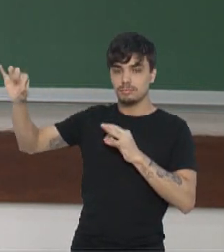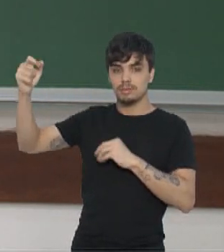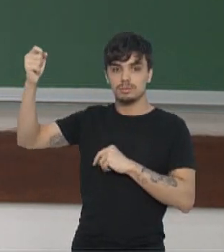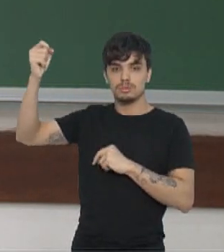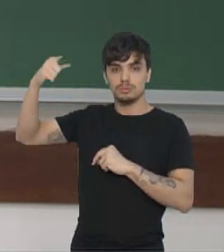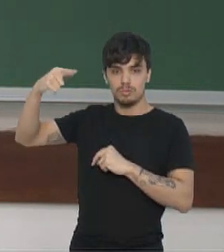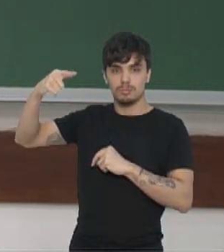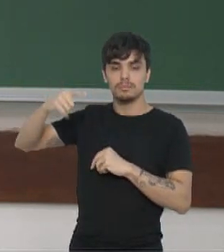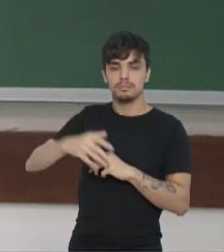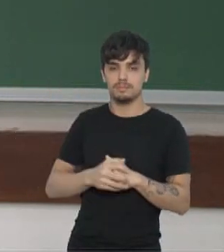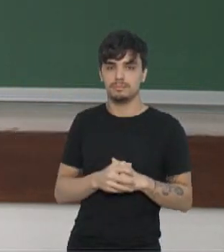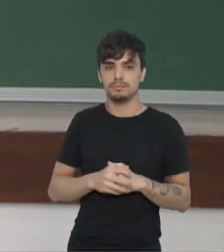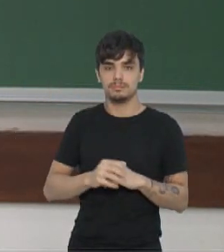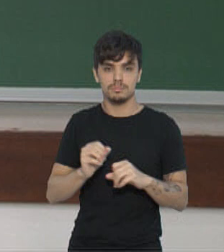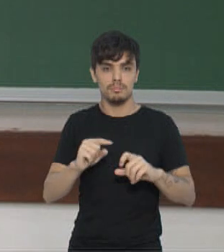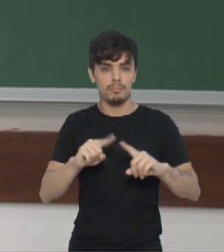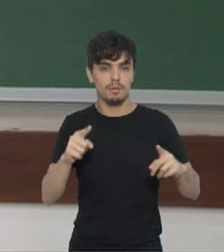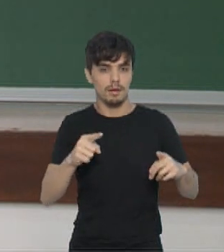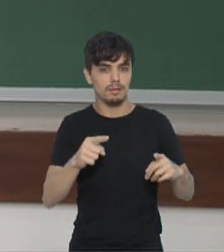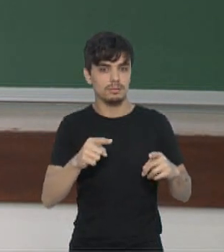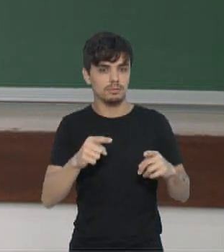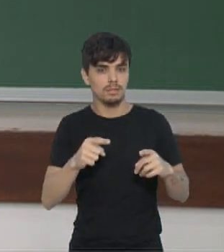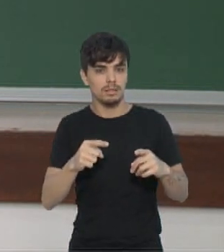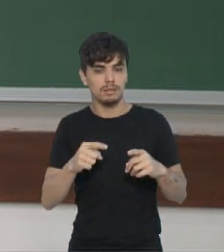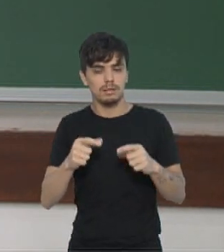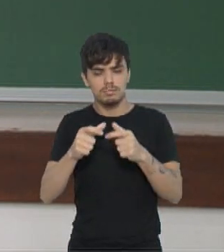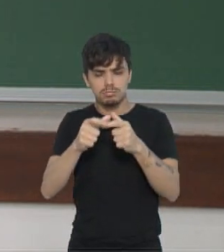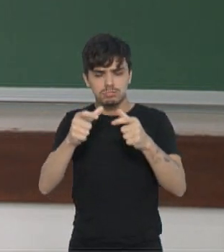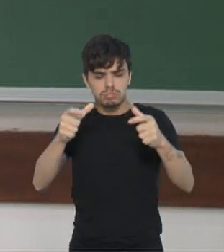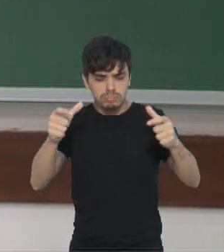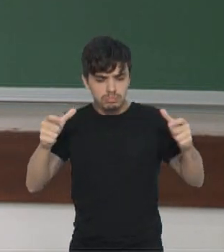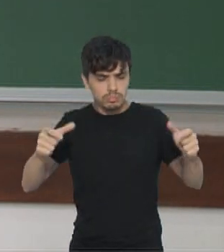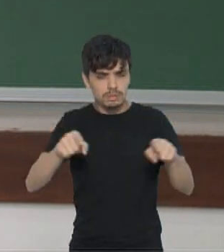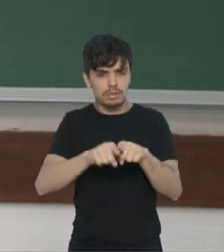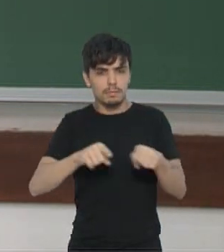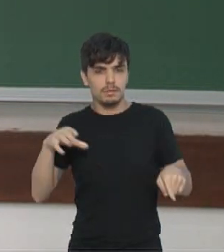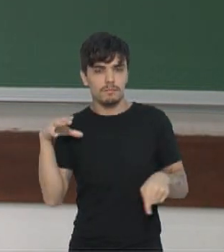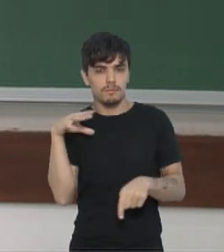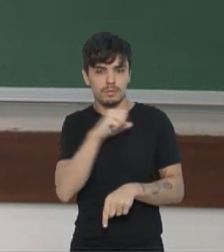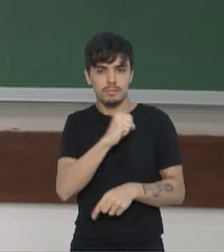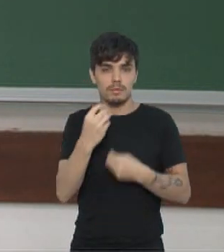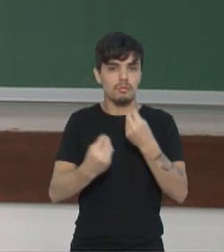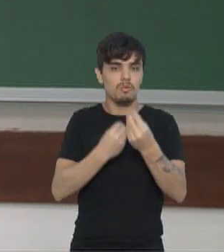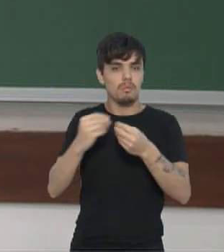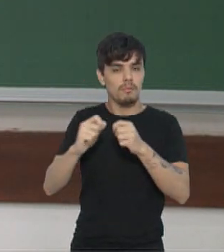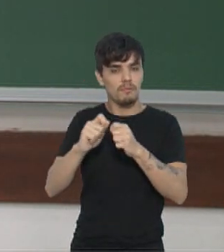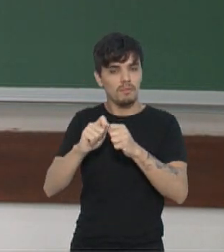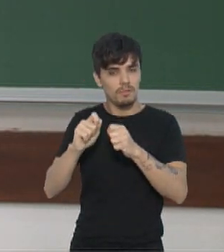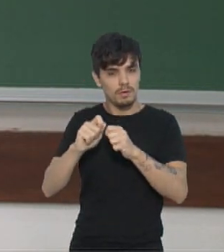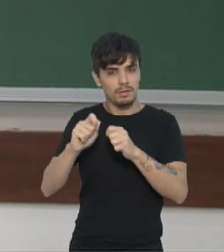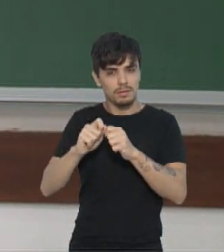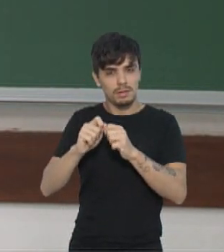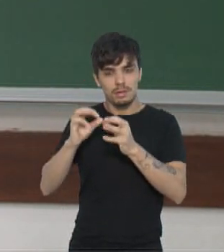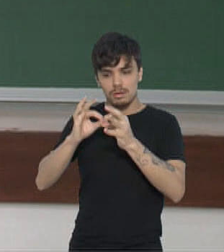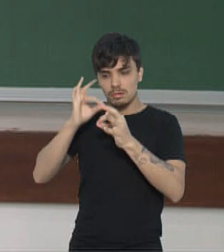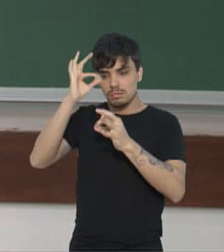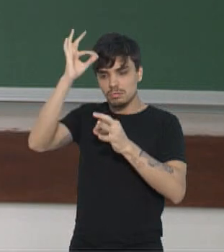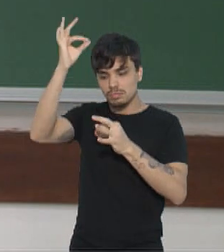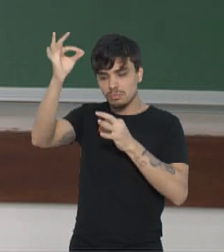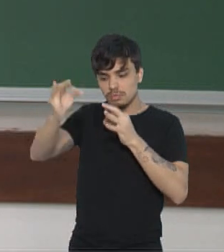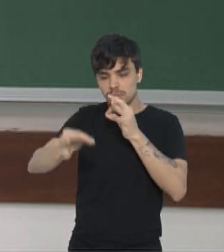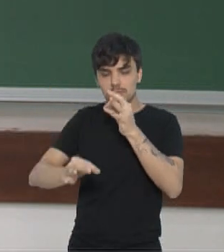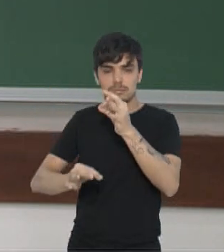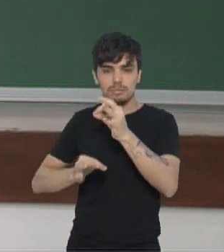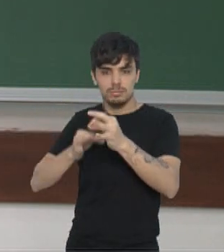Sol, mas a proporção e a velocidade como eles estão fazendo a rota deles é